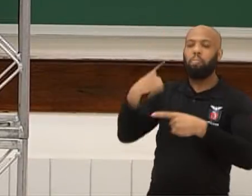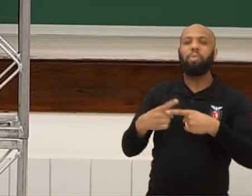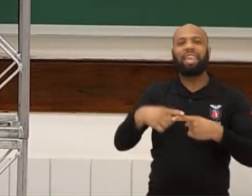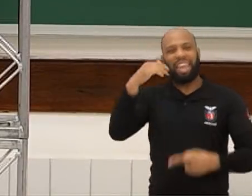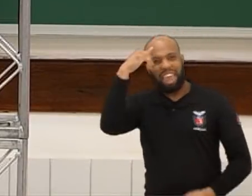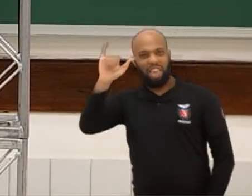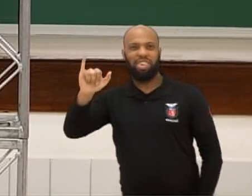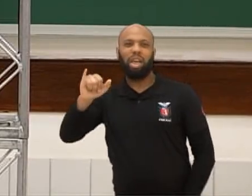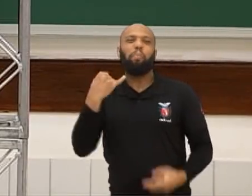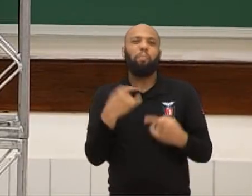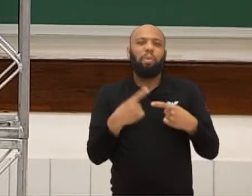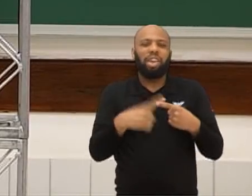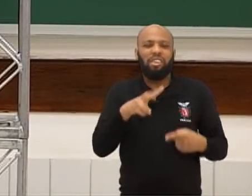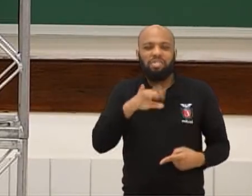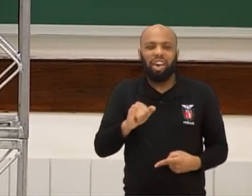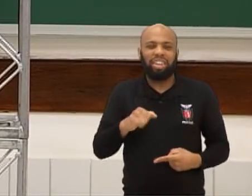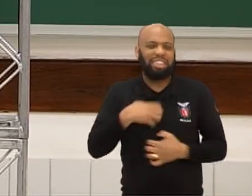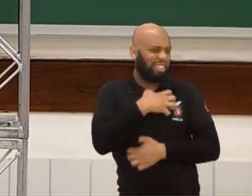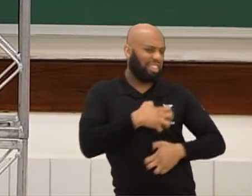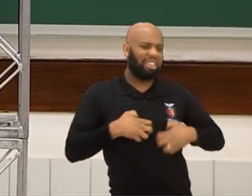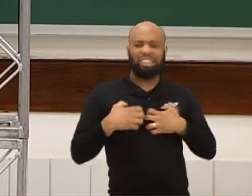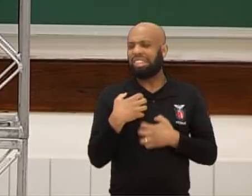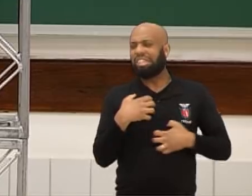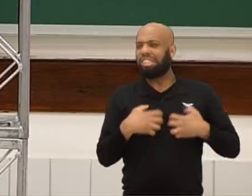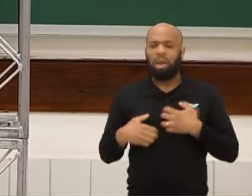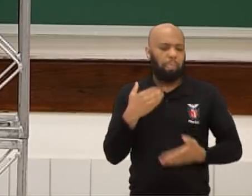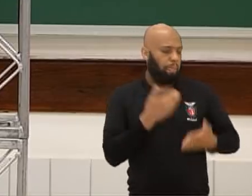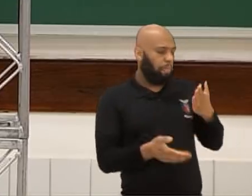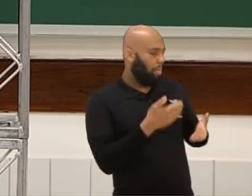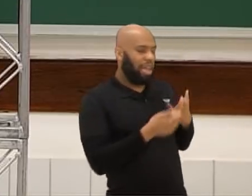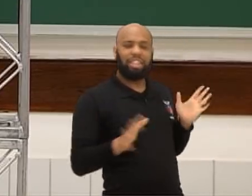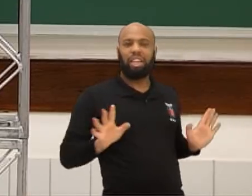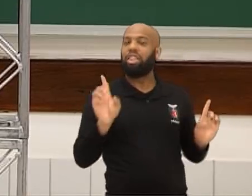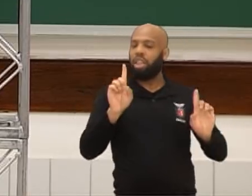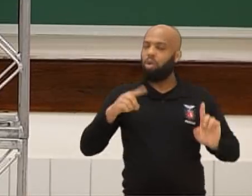que incomodem a apresentação, para que eles somem aquela apresentação.